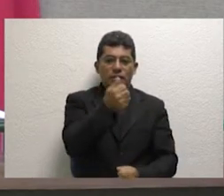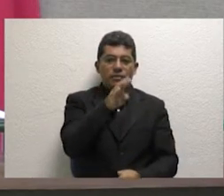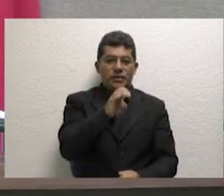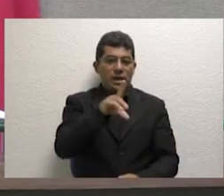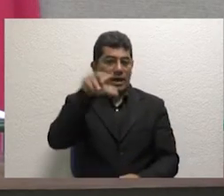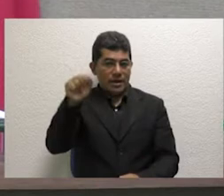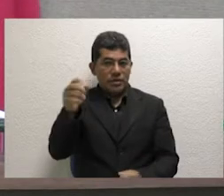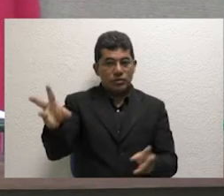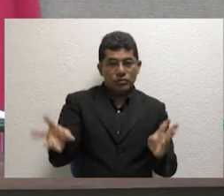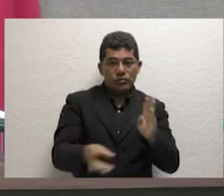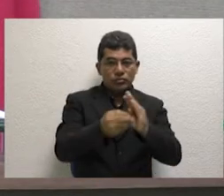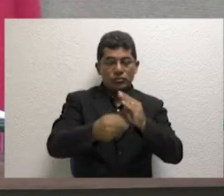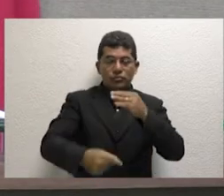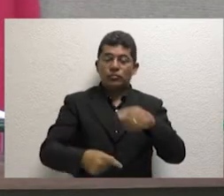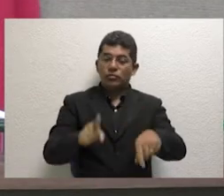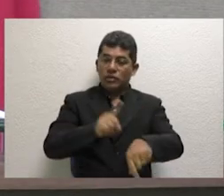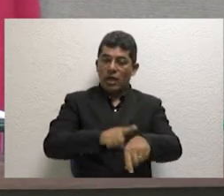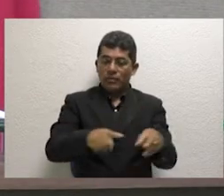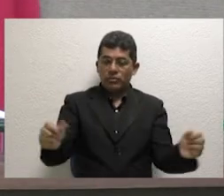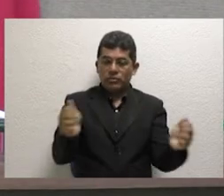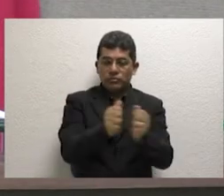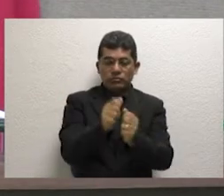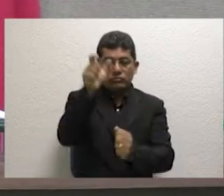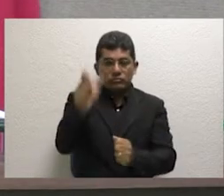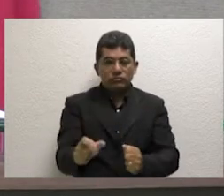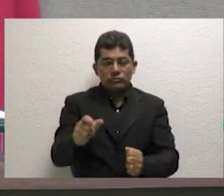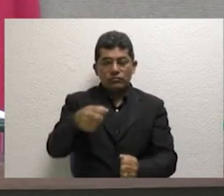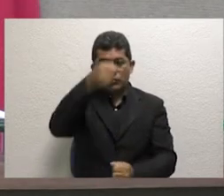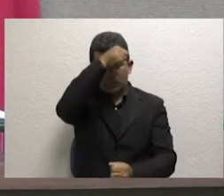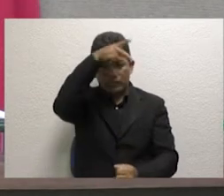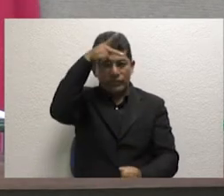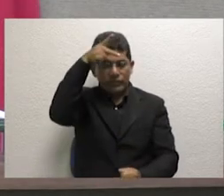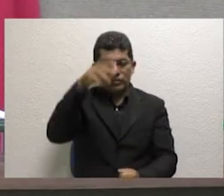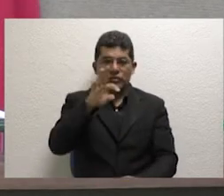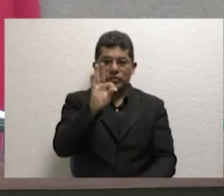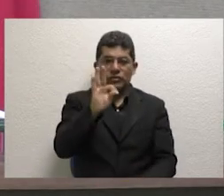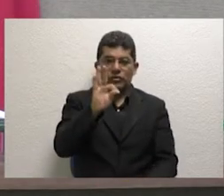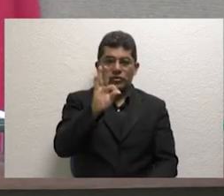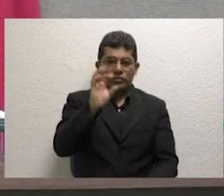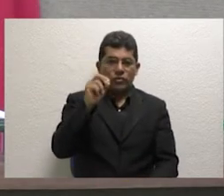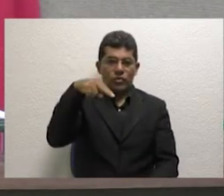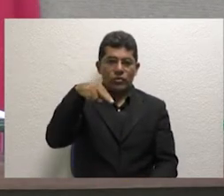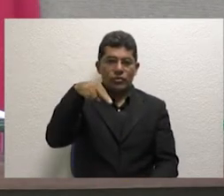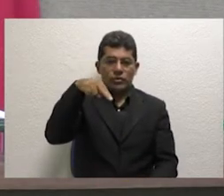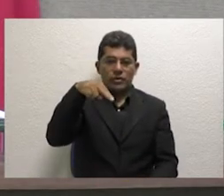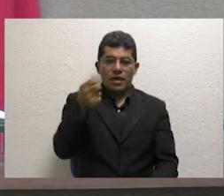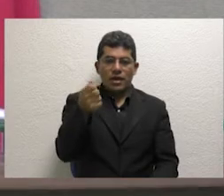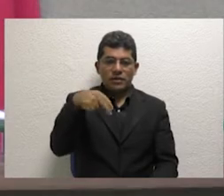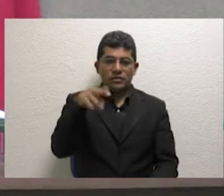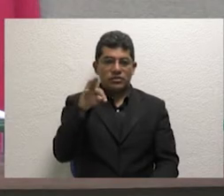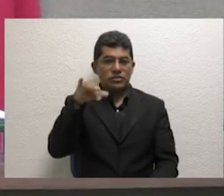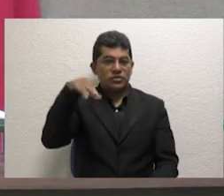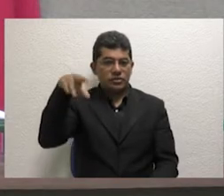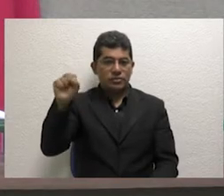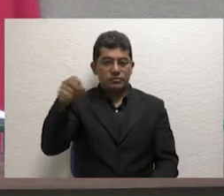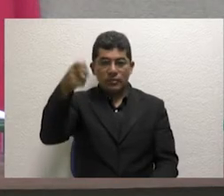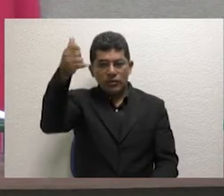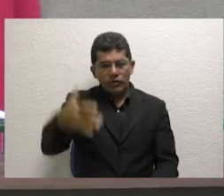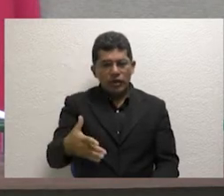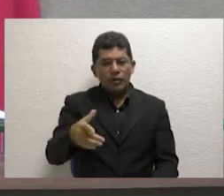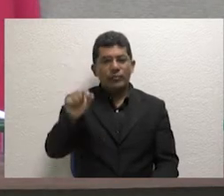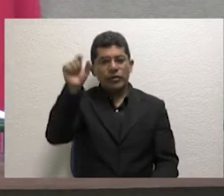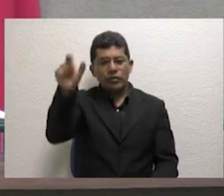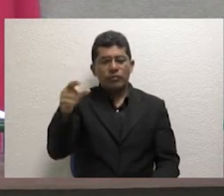para a defesa do prefeito da cidade de Tonantins com relação a denúncias que lhe foram assacadas